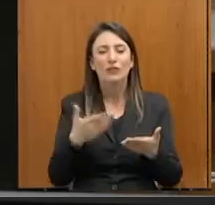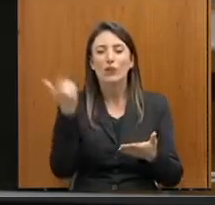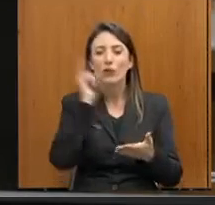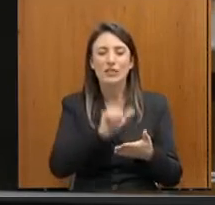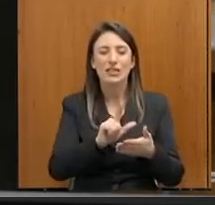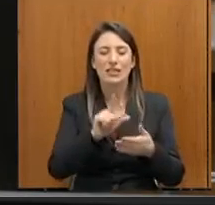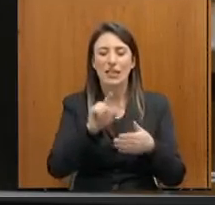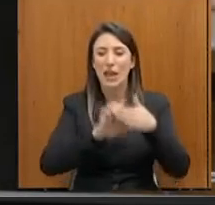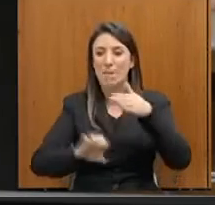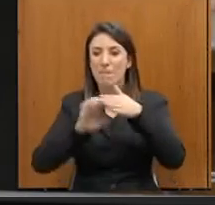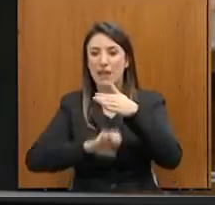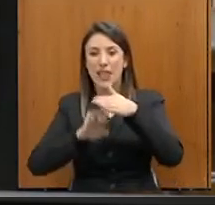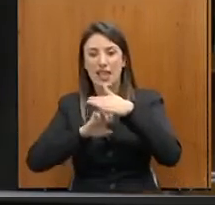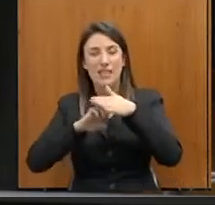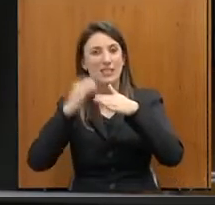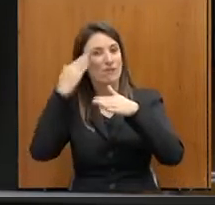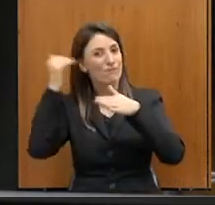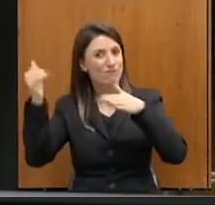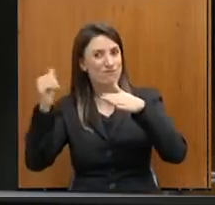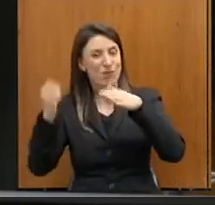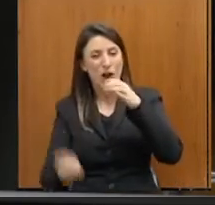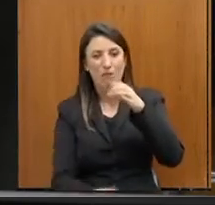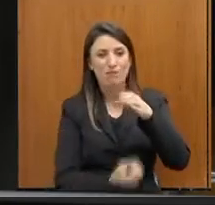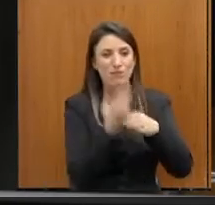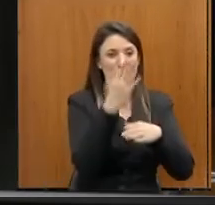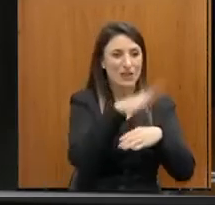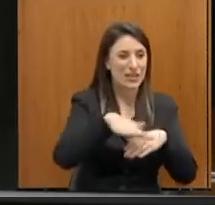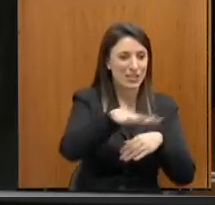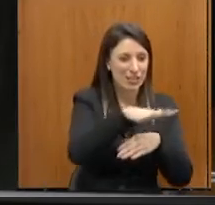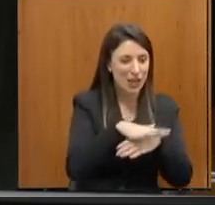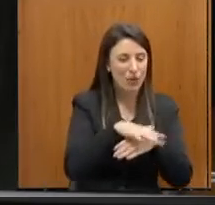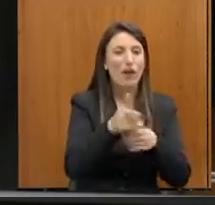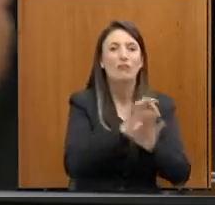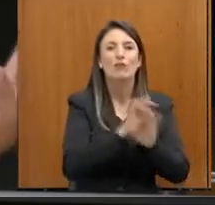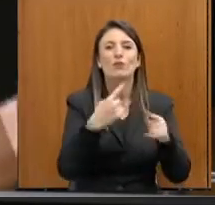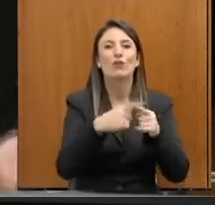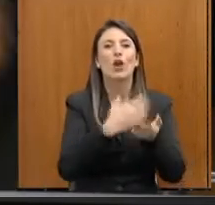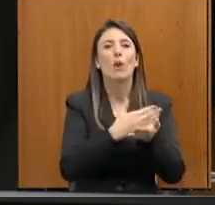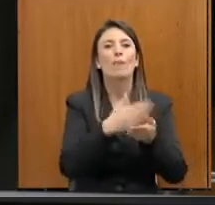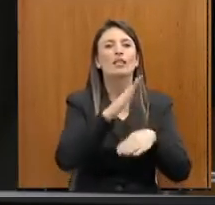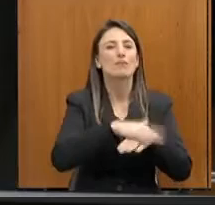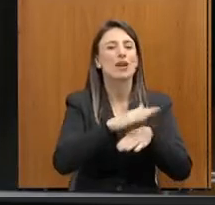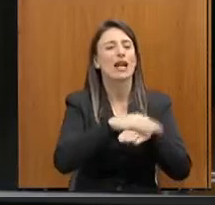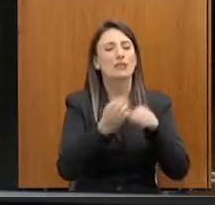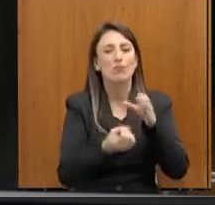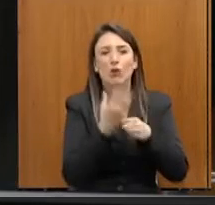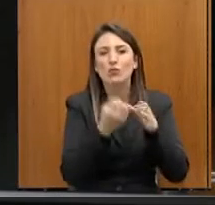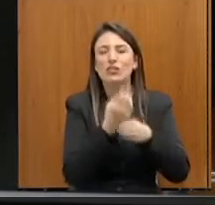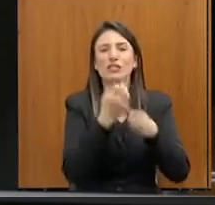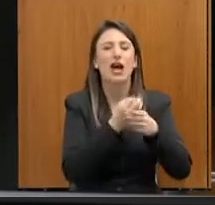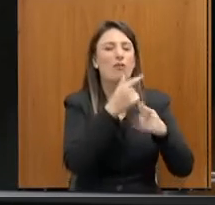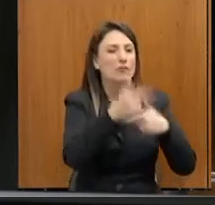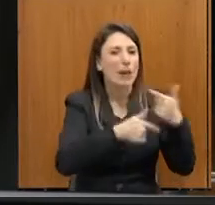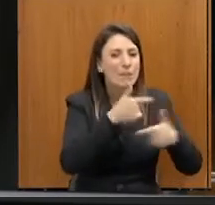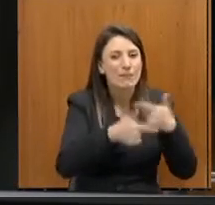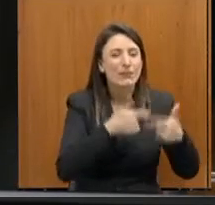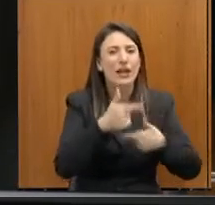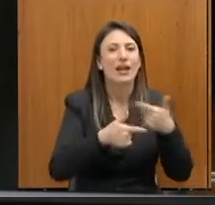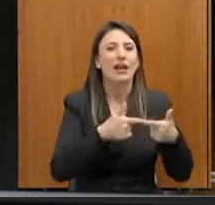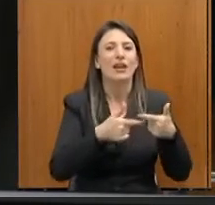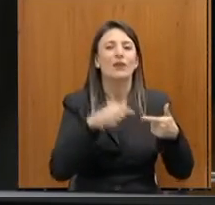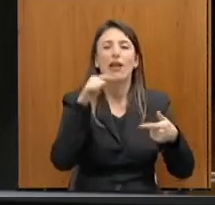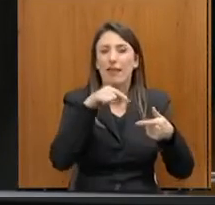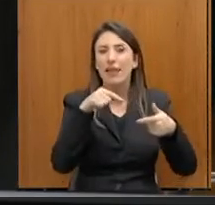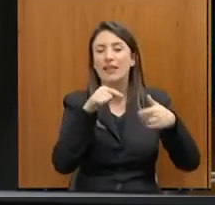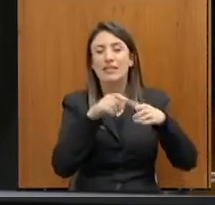nós temos um trabalho de encadeamento produtivo em que nós conseguimos sensibilizar estas